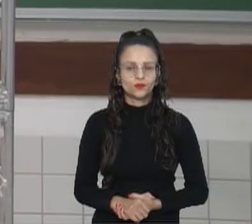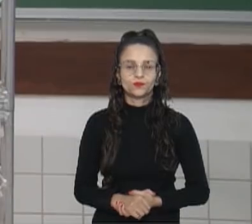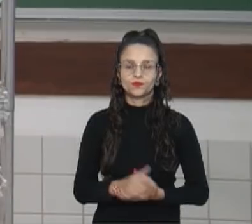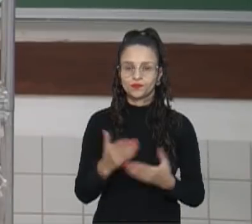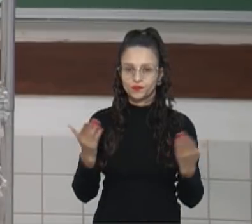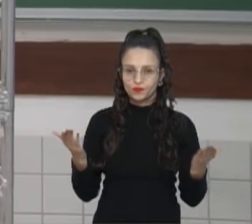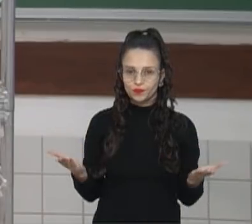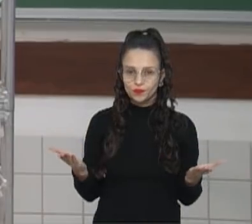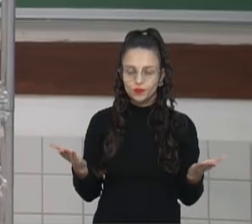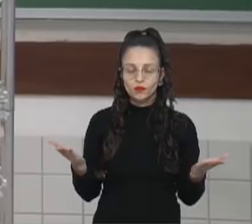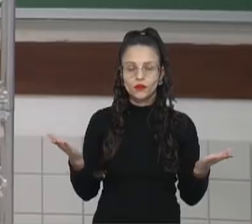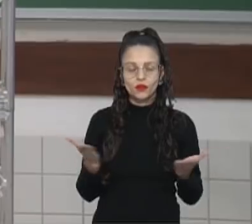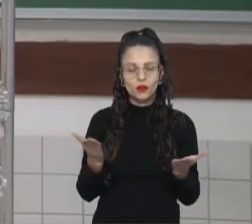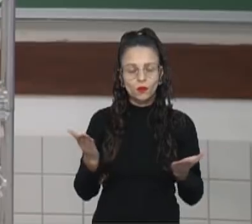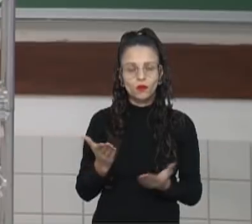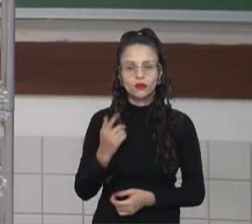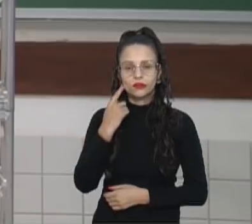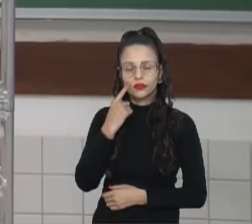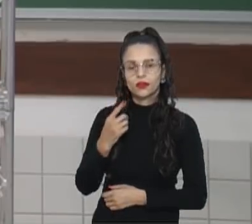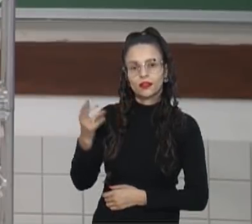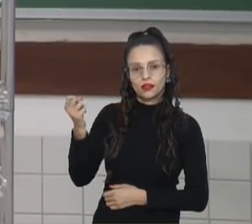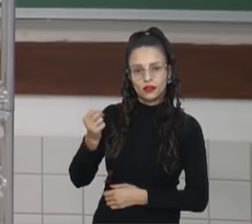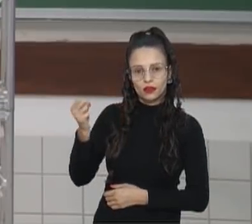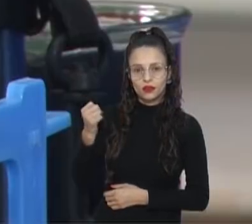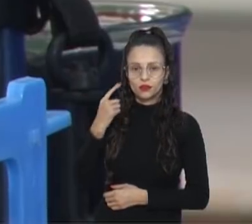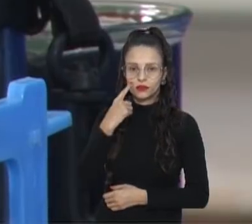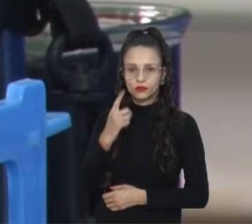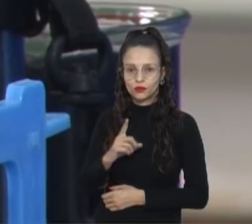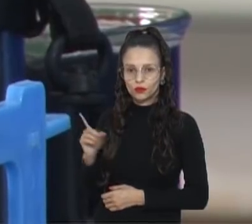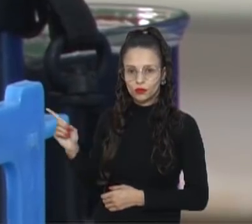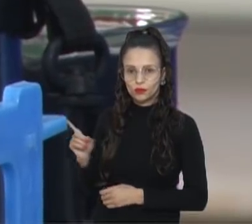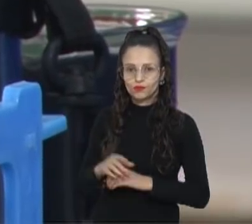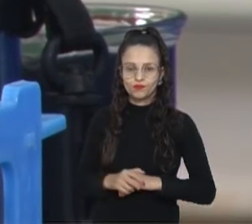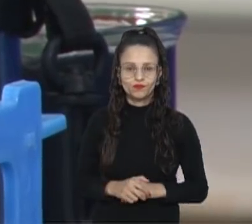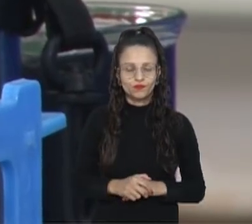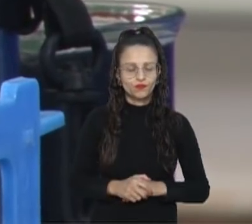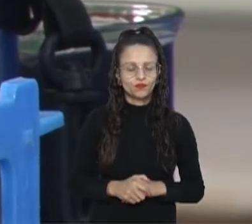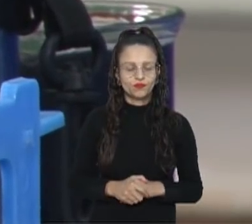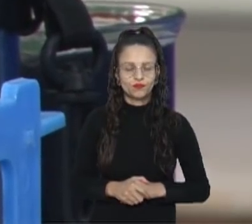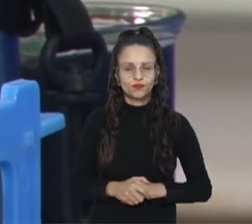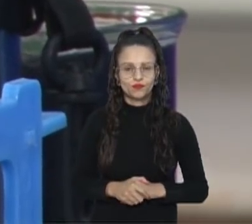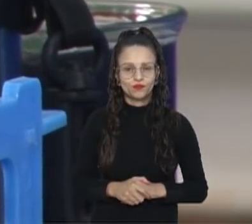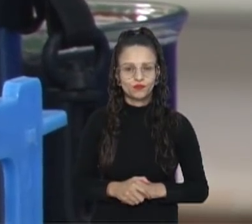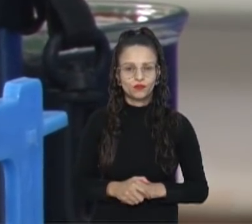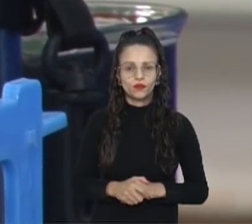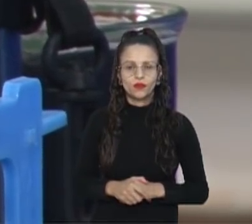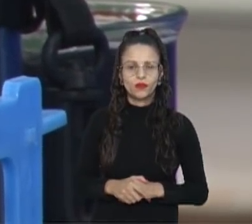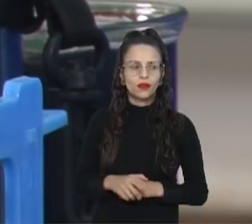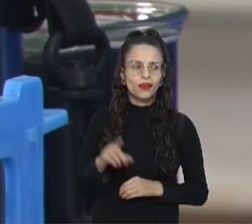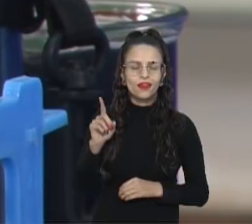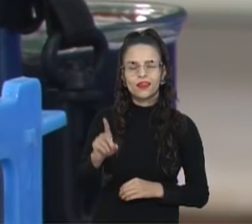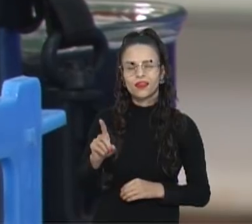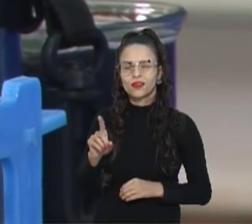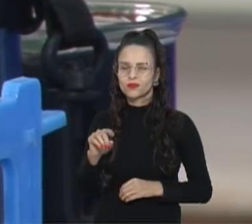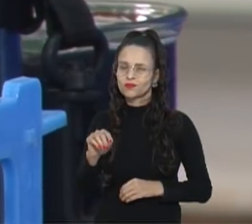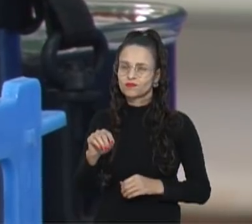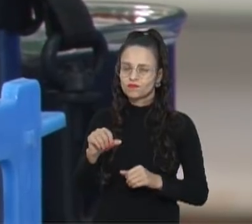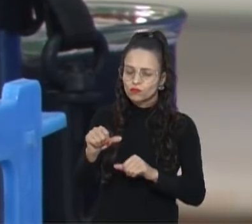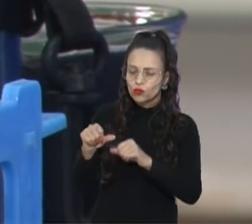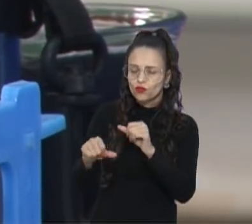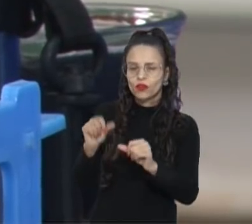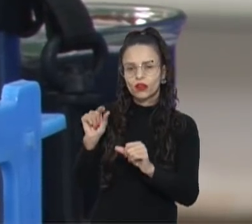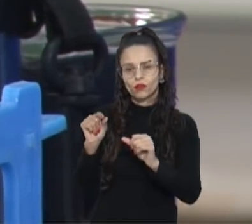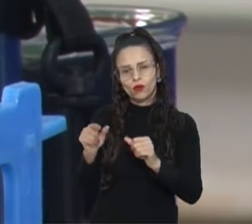Pessoal, agora leite de caixinha, leite longa-vida, ele é levemente processado na indústria, né? Mas é levemente processado, né?